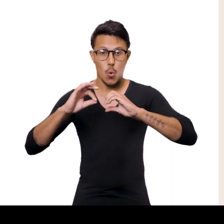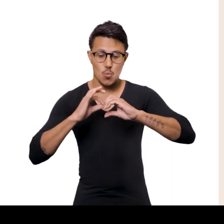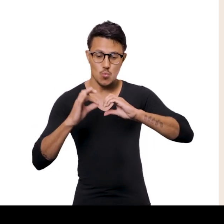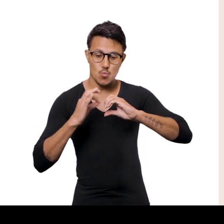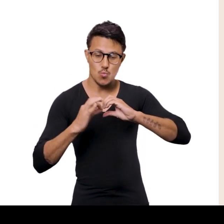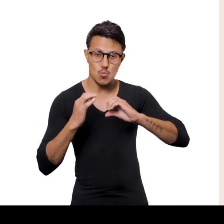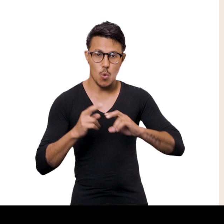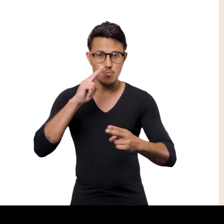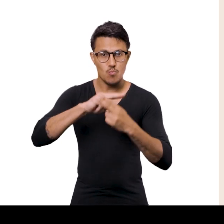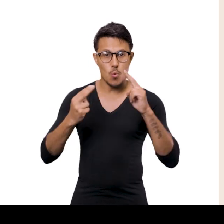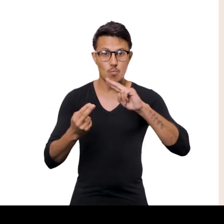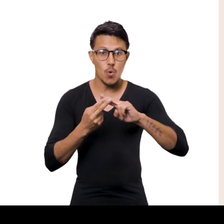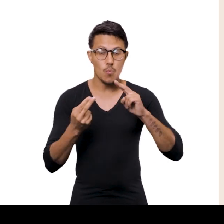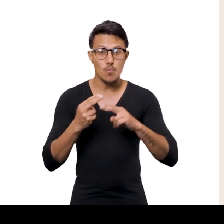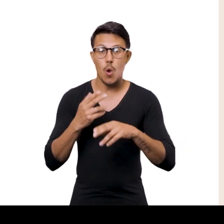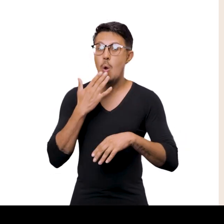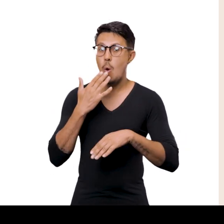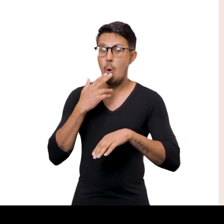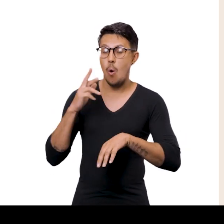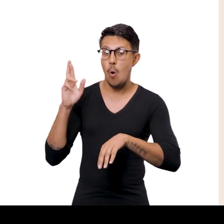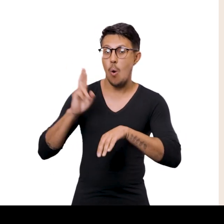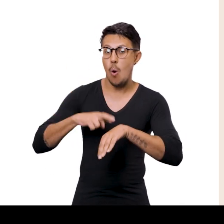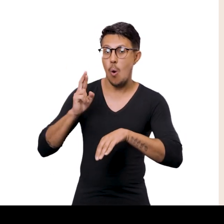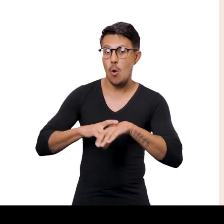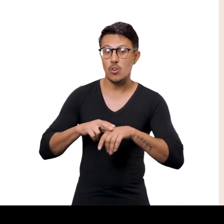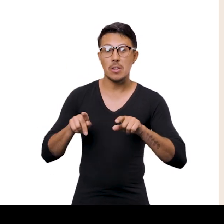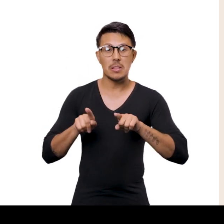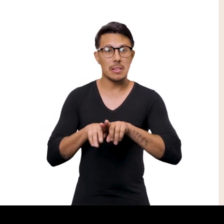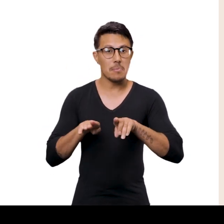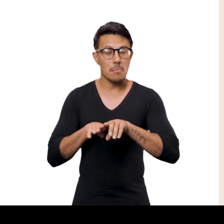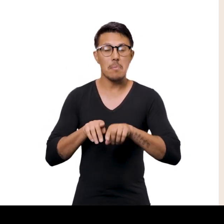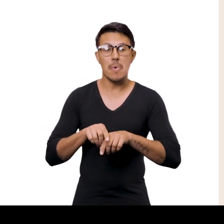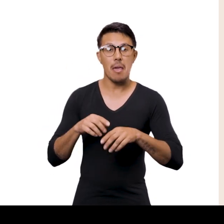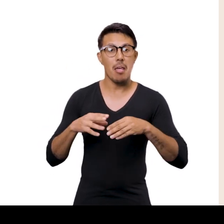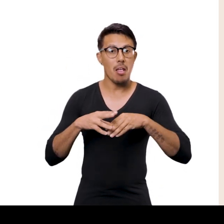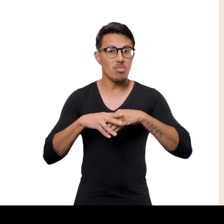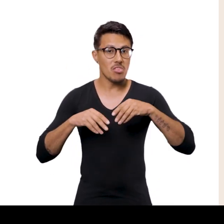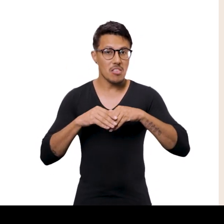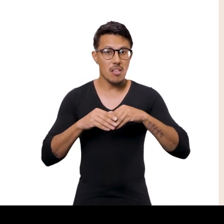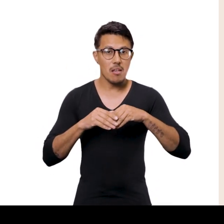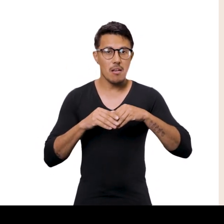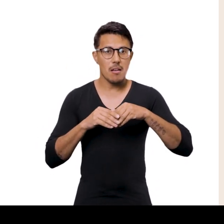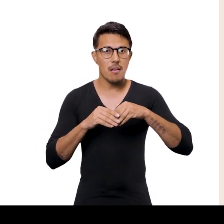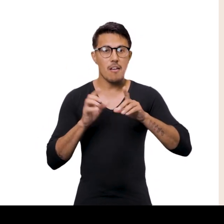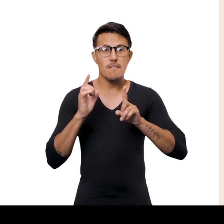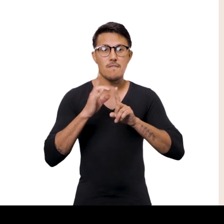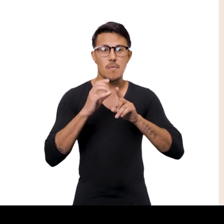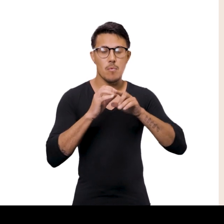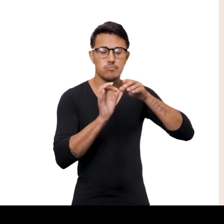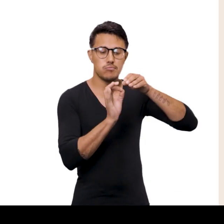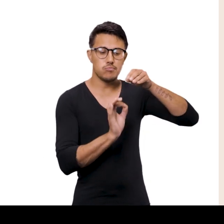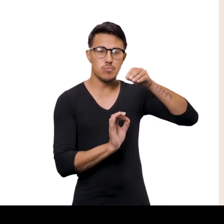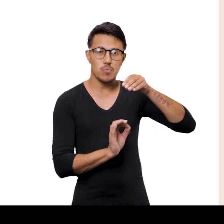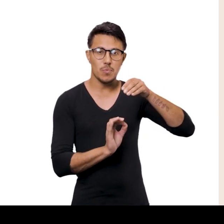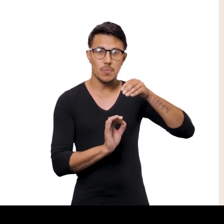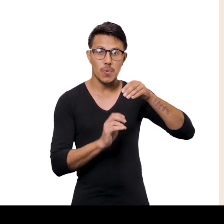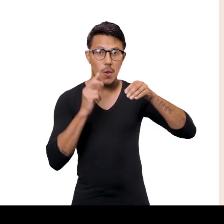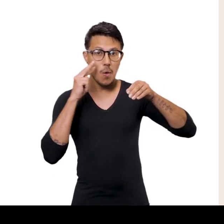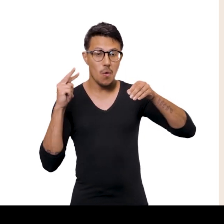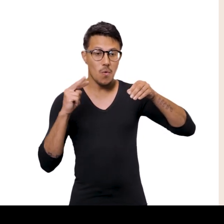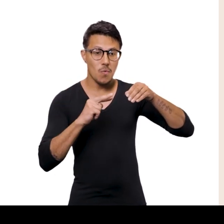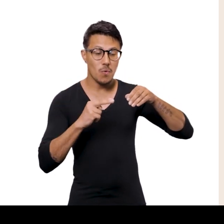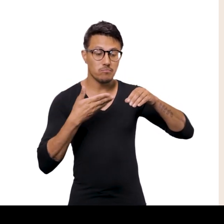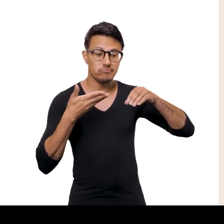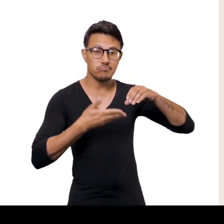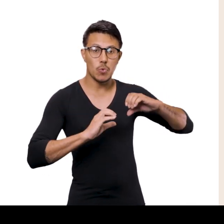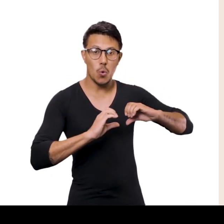em Luta de Espadas sobre veludo roxo, e o feltro bordado com pingentes de cristal no icônico Voilà mon